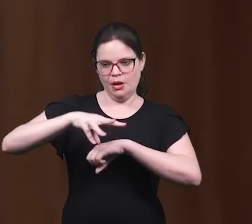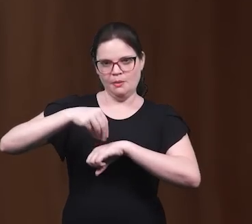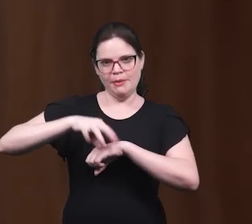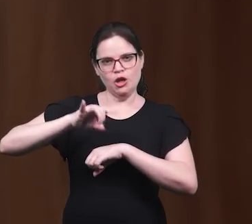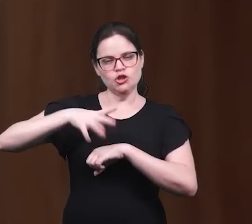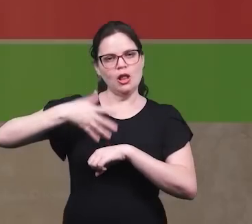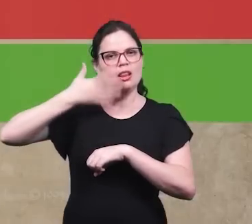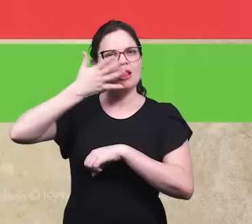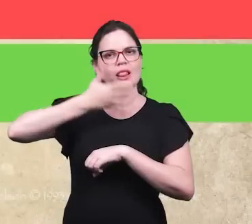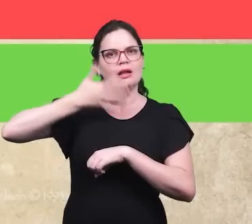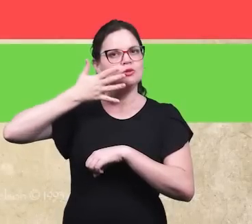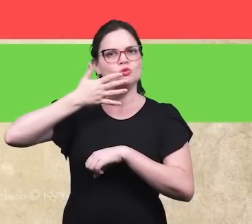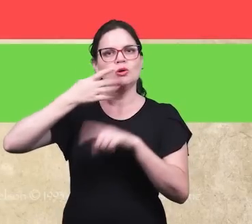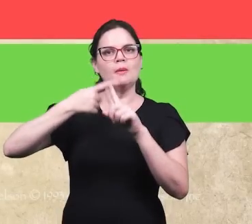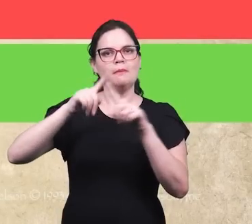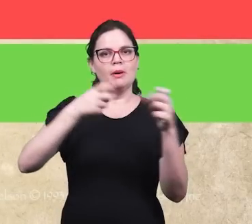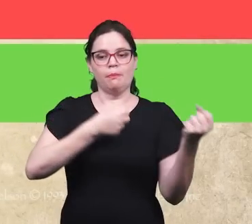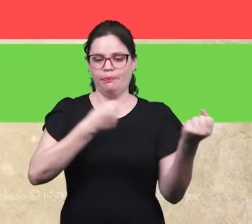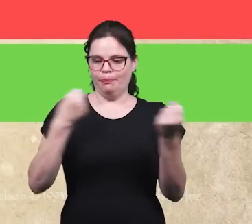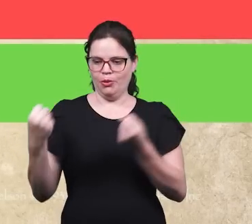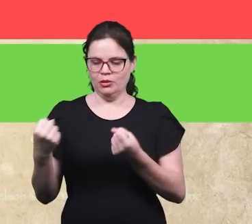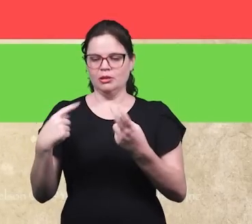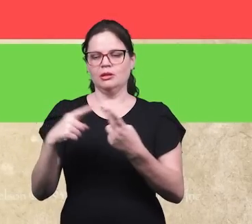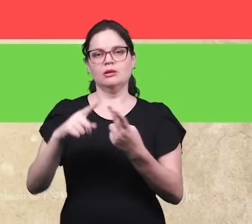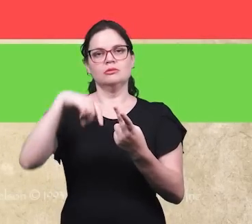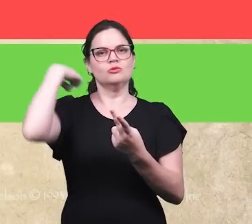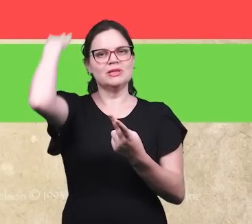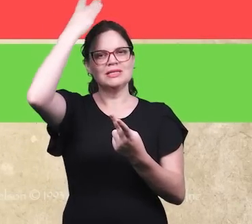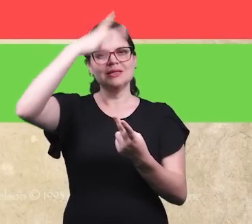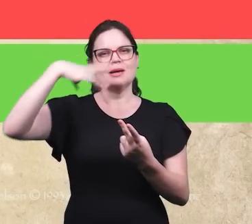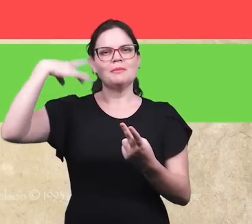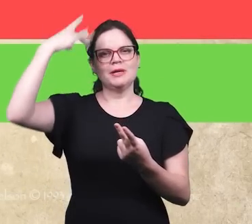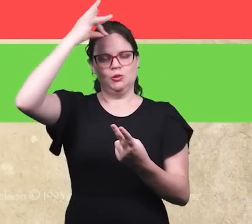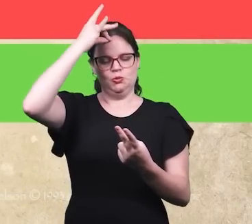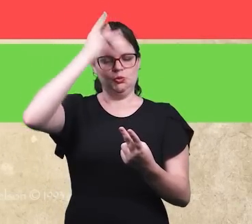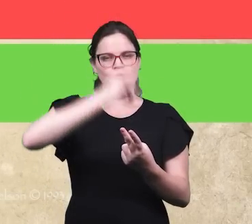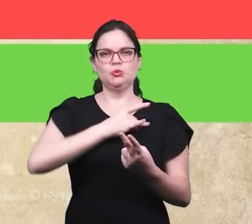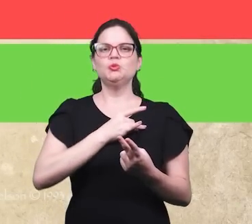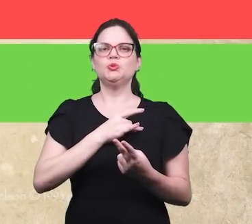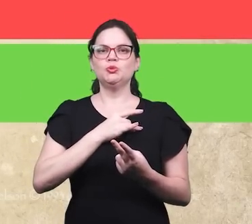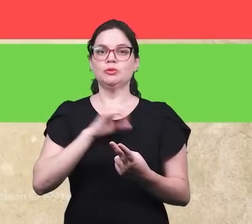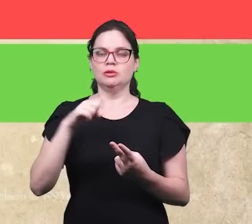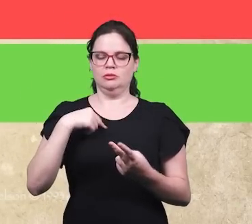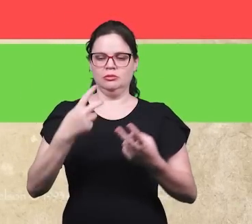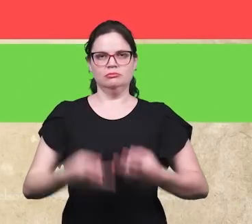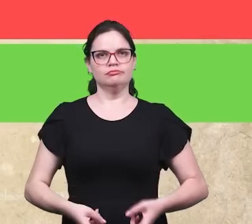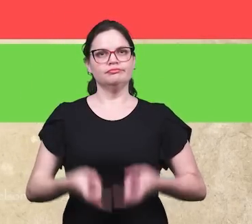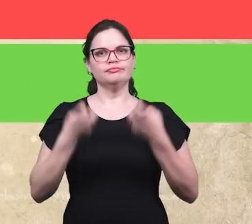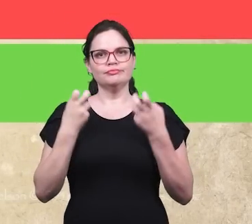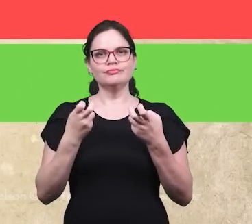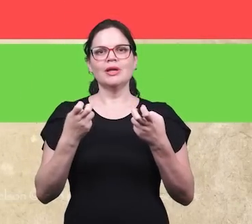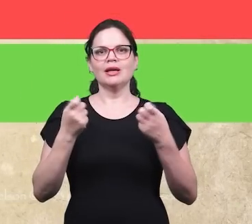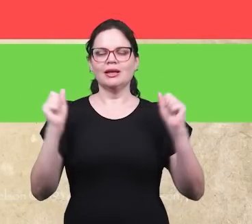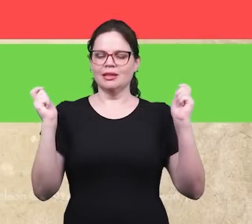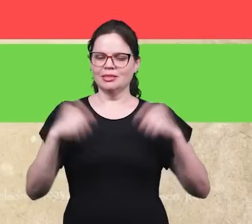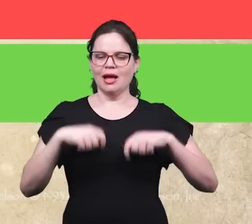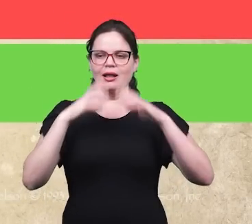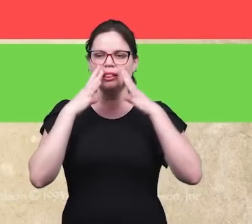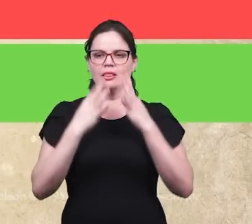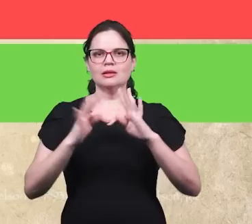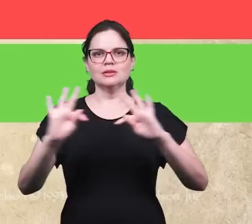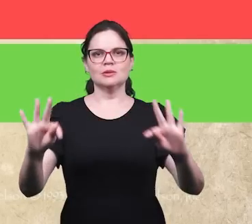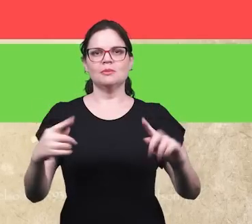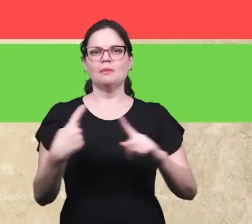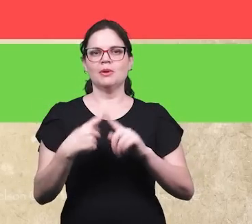só palavras, foi poder, foi Espírito Santo, e nós vemos nisso o poder para testemunhar,